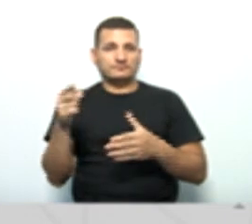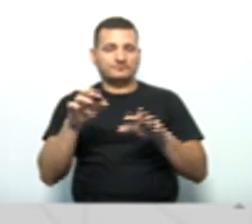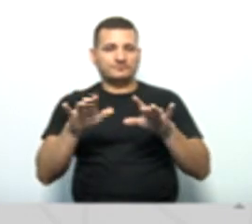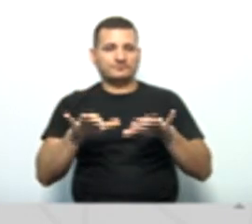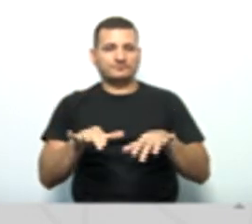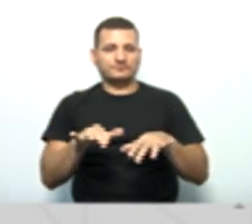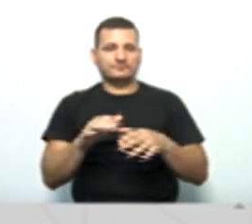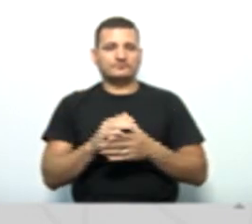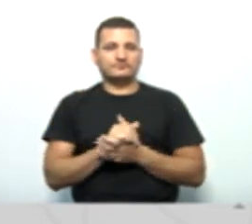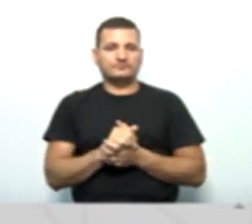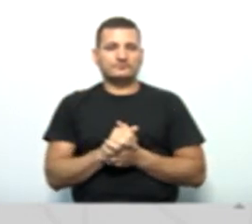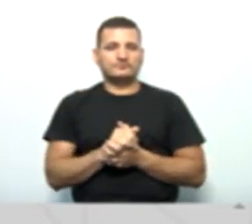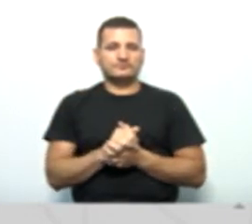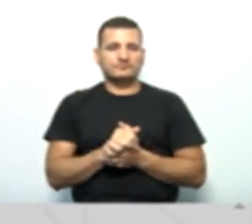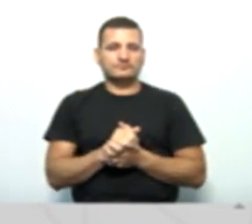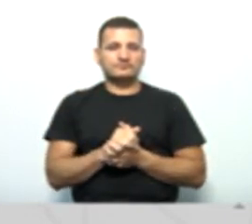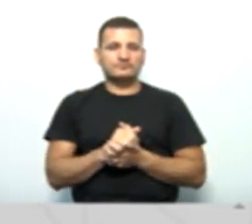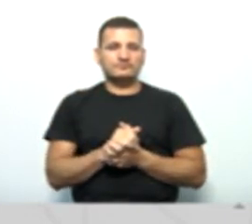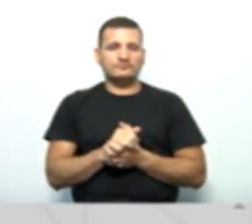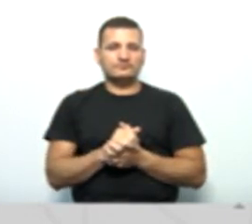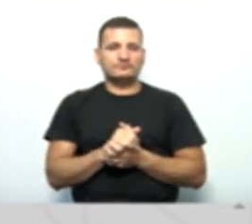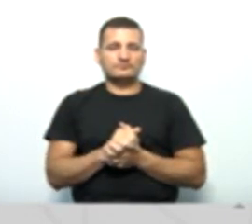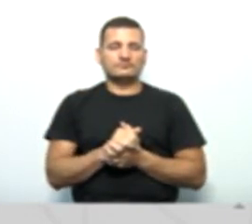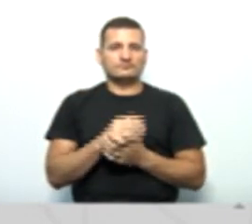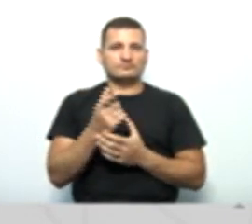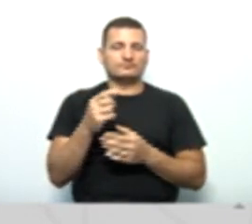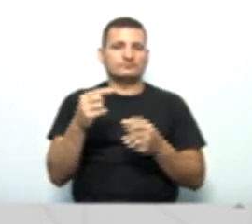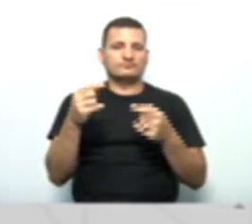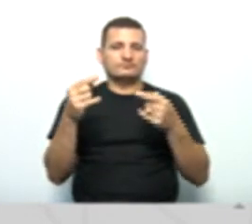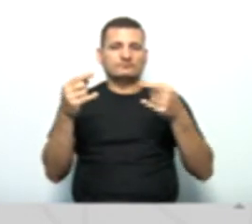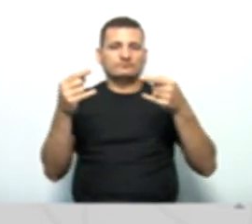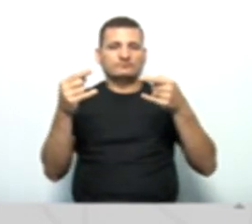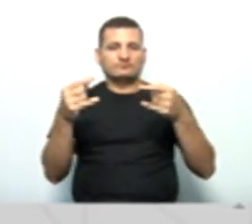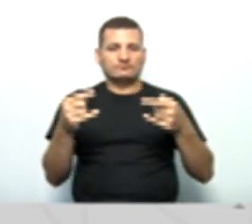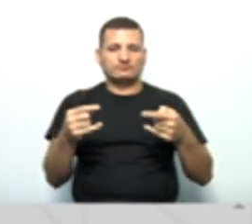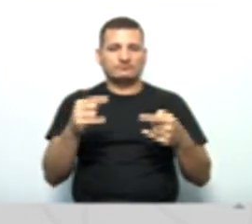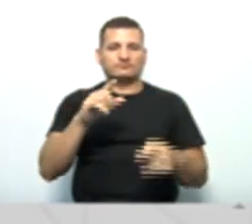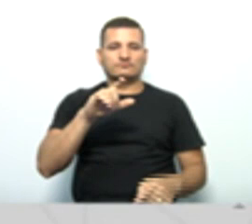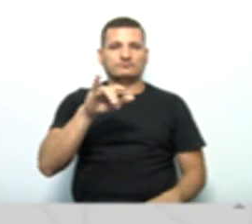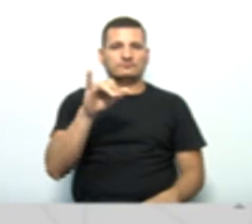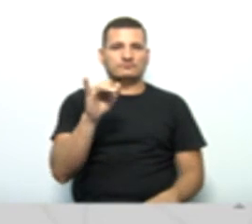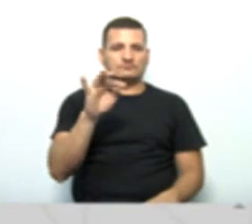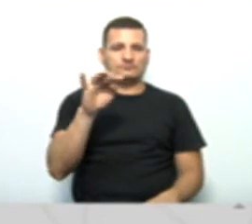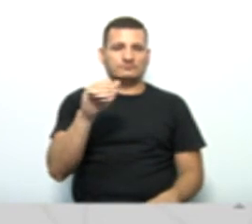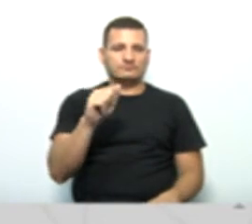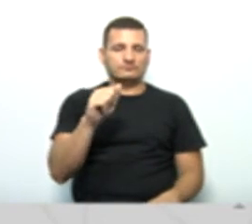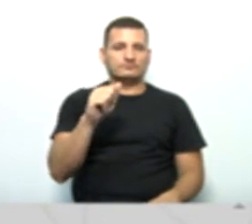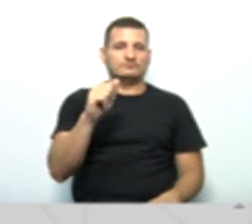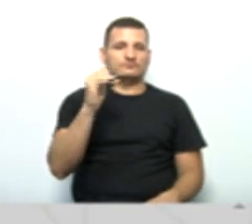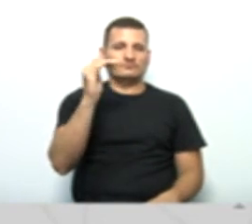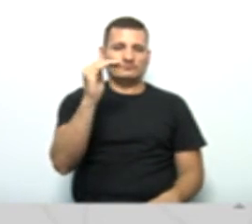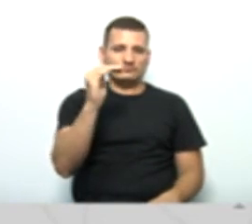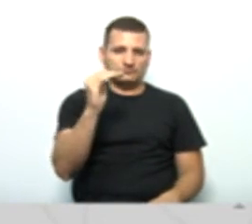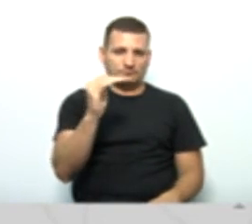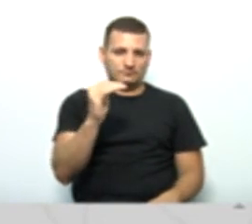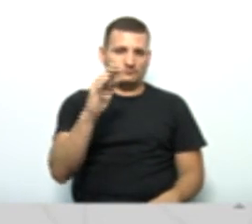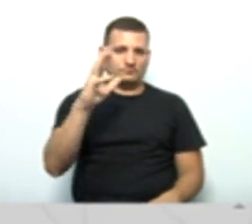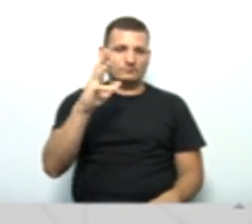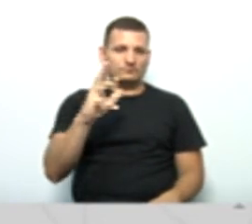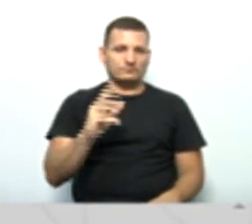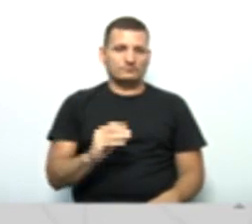Observe que eu criei uma lista, tá vendo aqui? Eu criei uma lista e aí com todos esses elementos aqui, tá